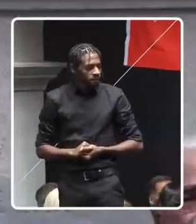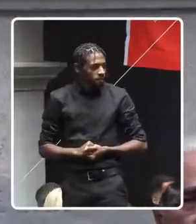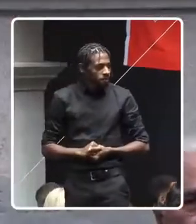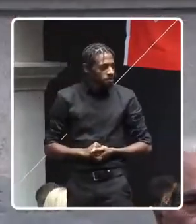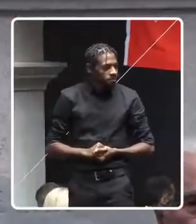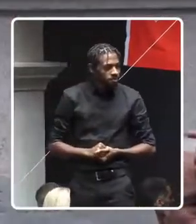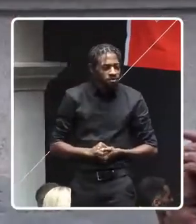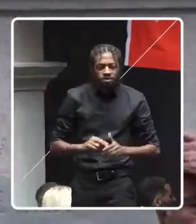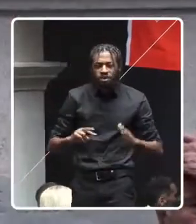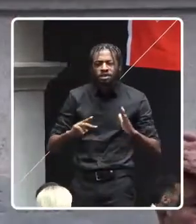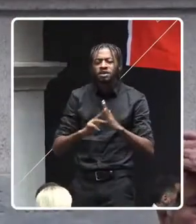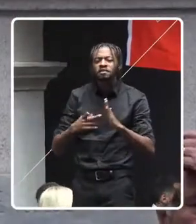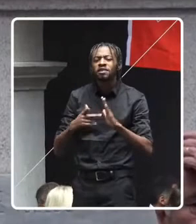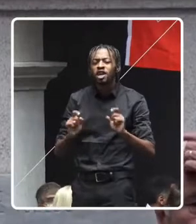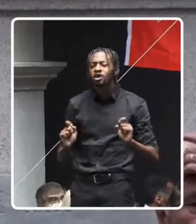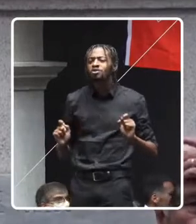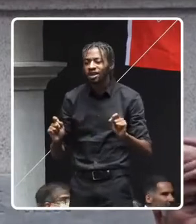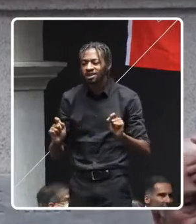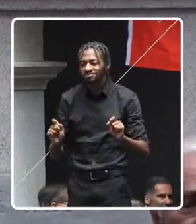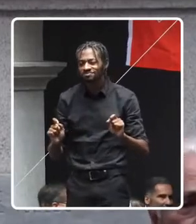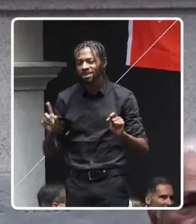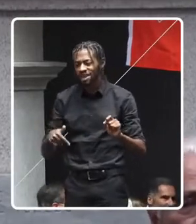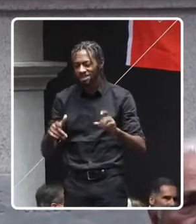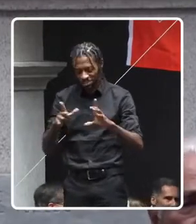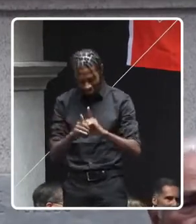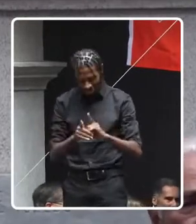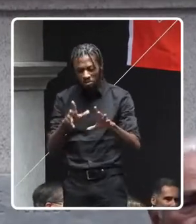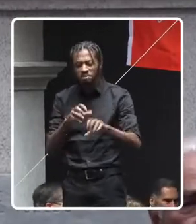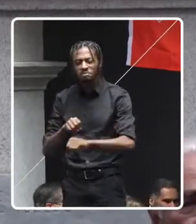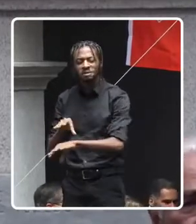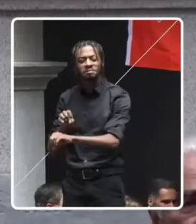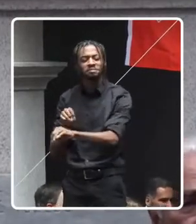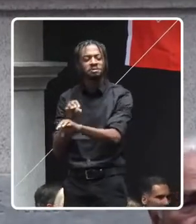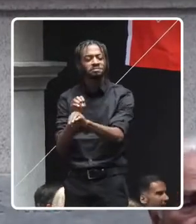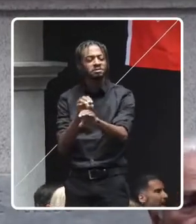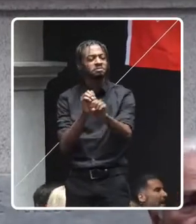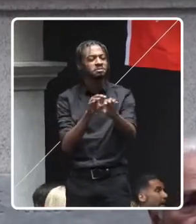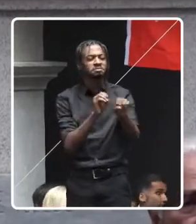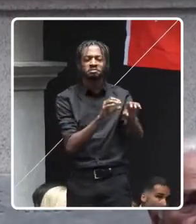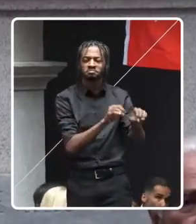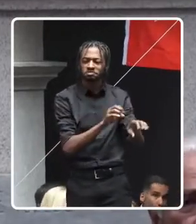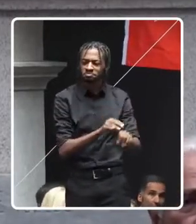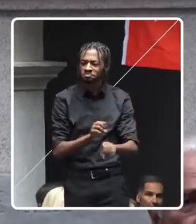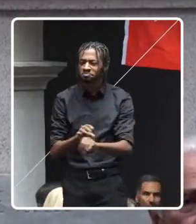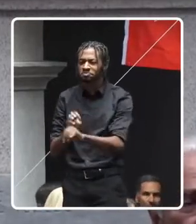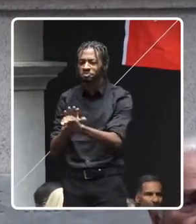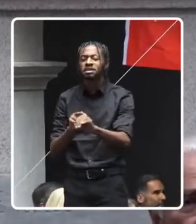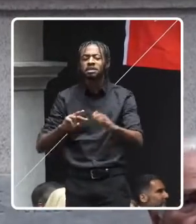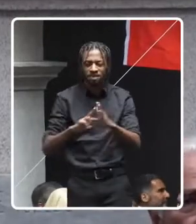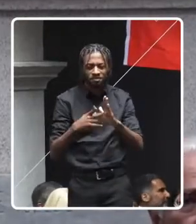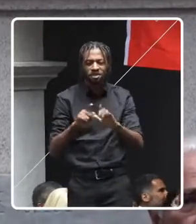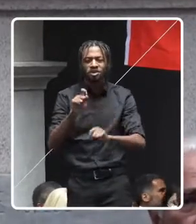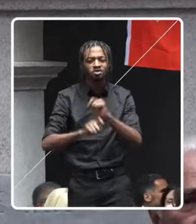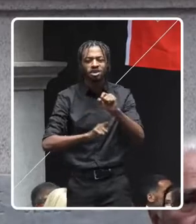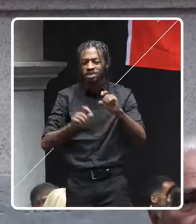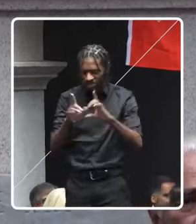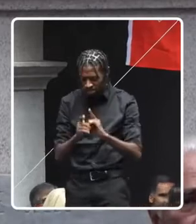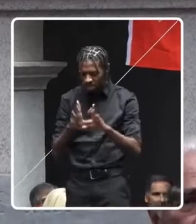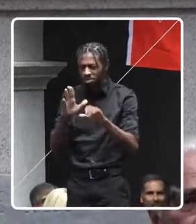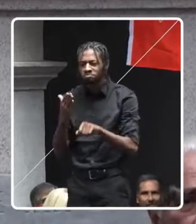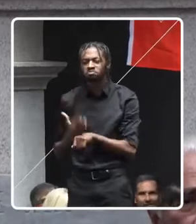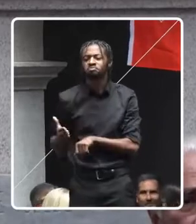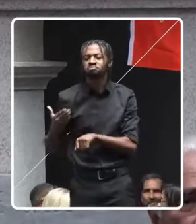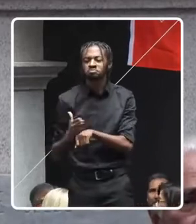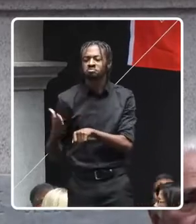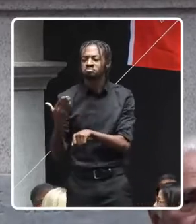Isso significa ensinar a democracia. Isso significa praticar a democracia. Isso significa, para